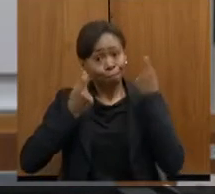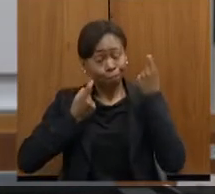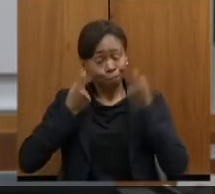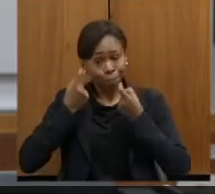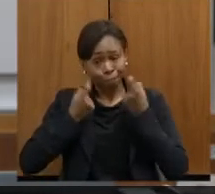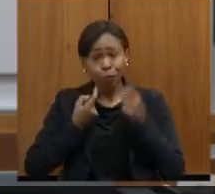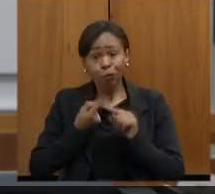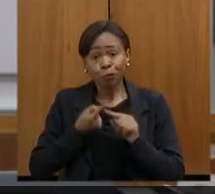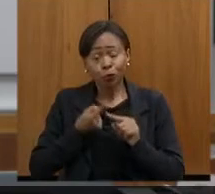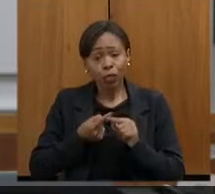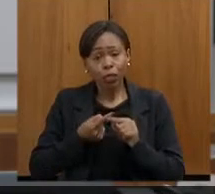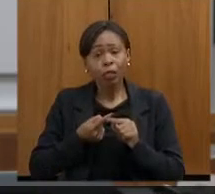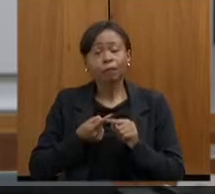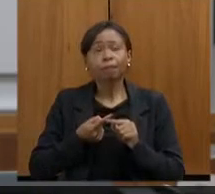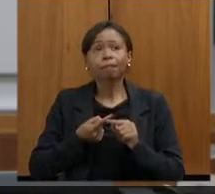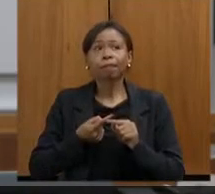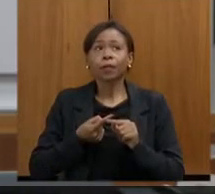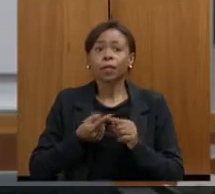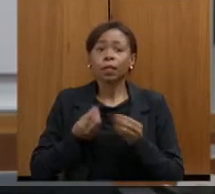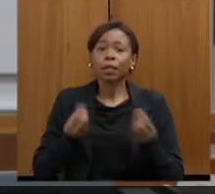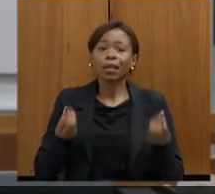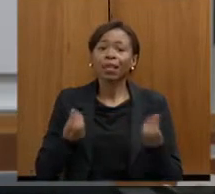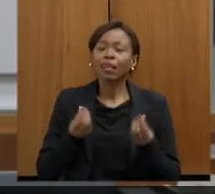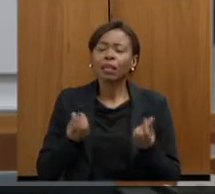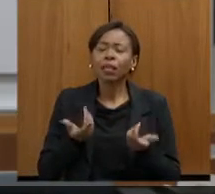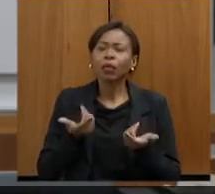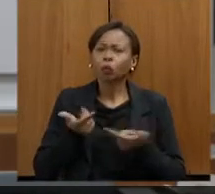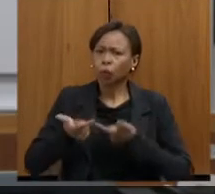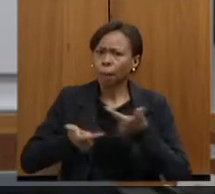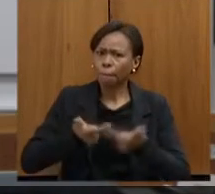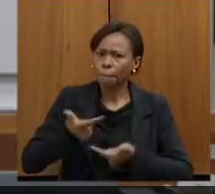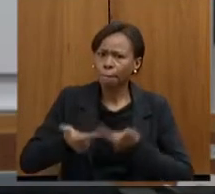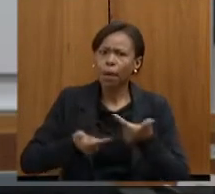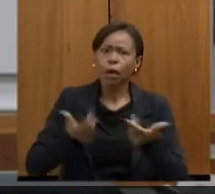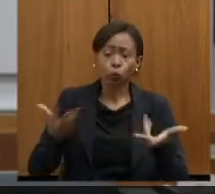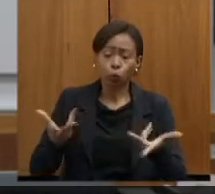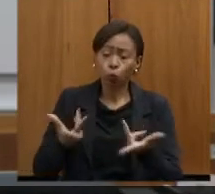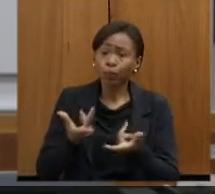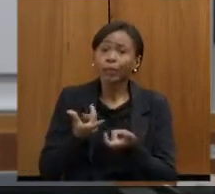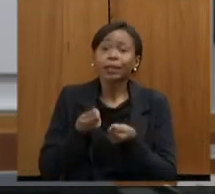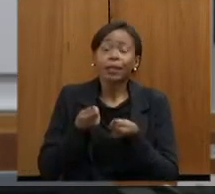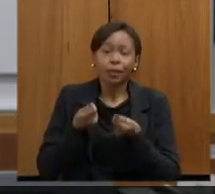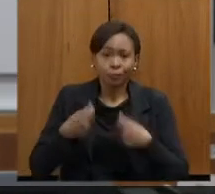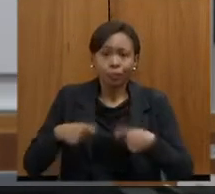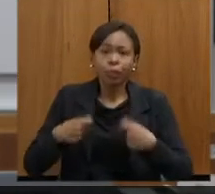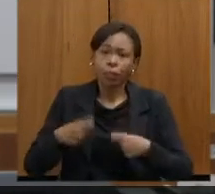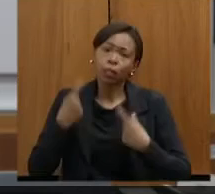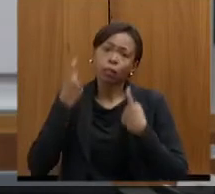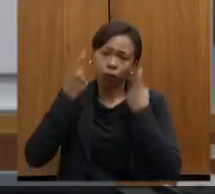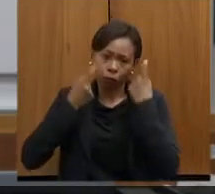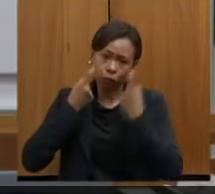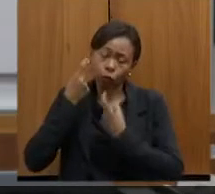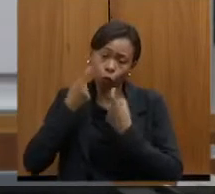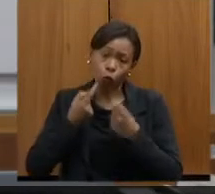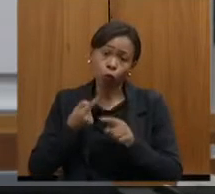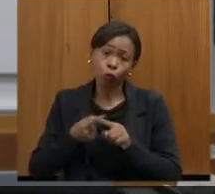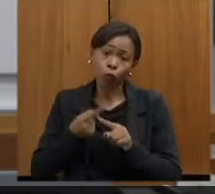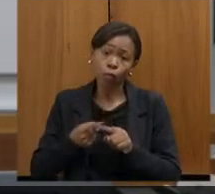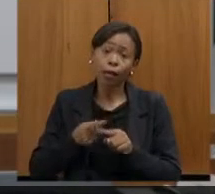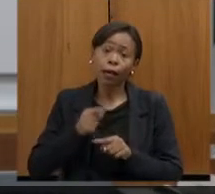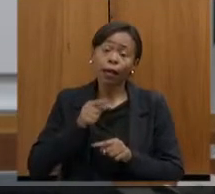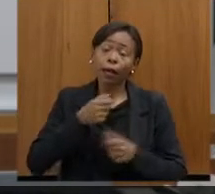que a gente também se preocupa com um bom trabalho, um trabalho de qualidade, um trabalho baseado